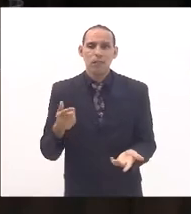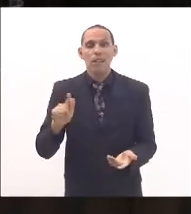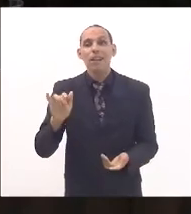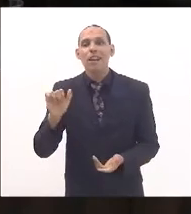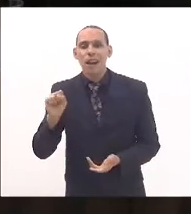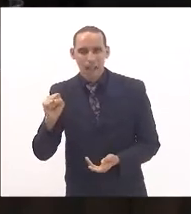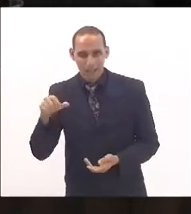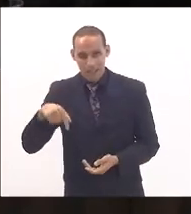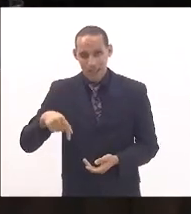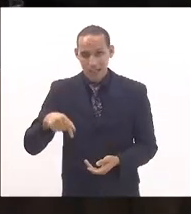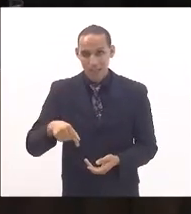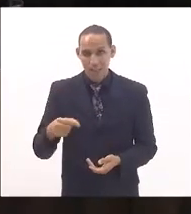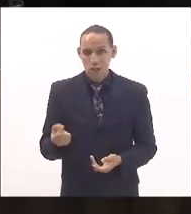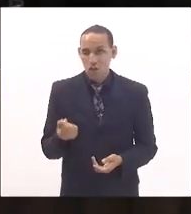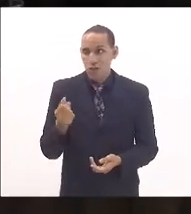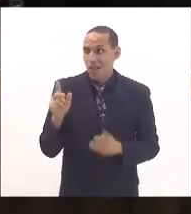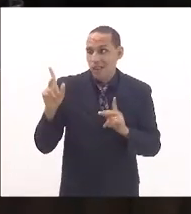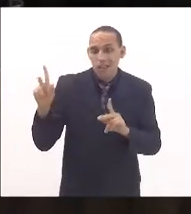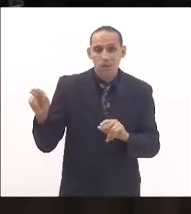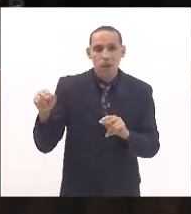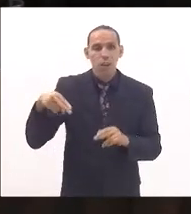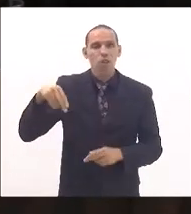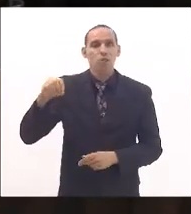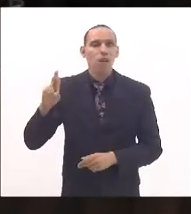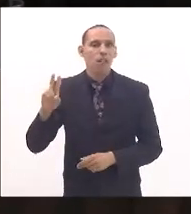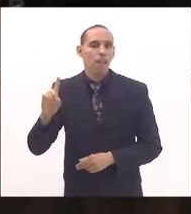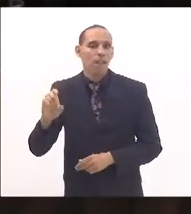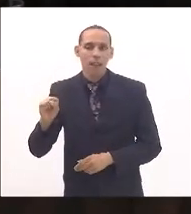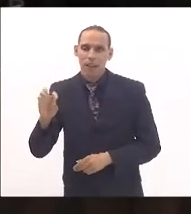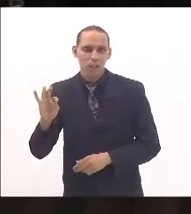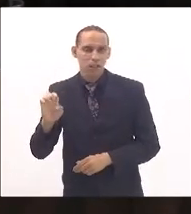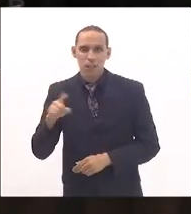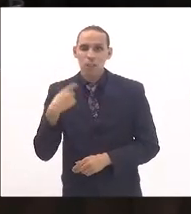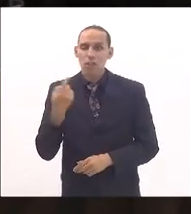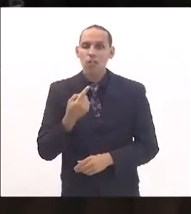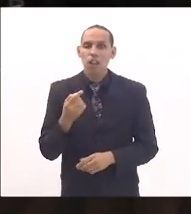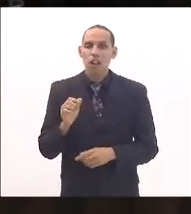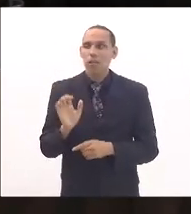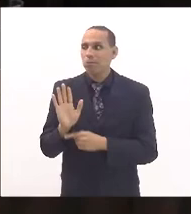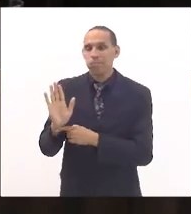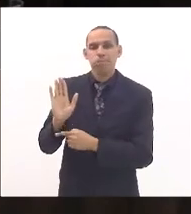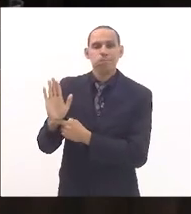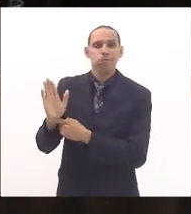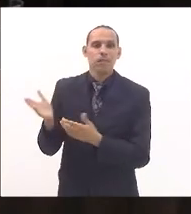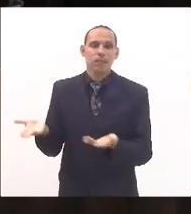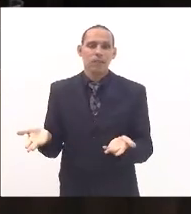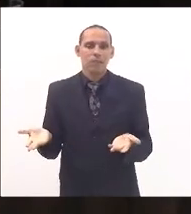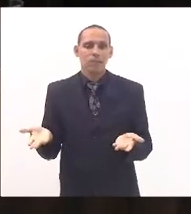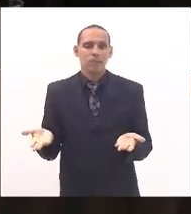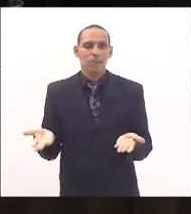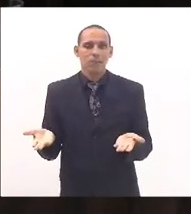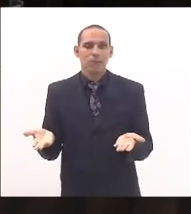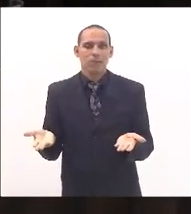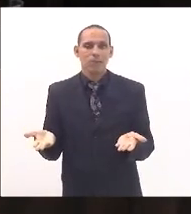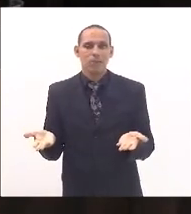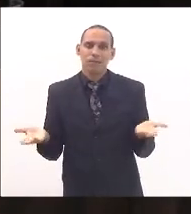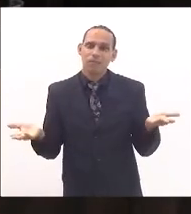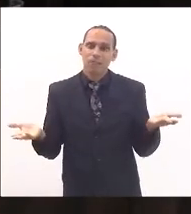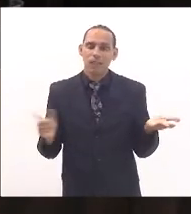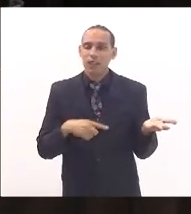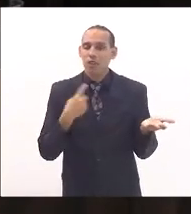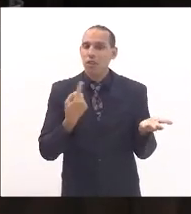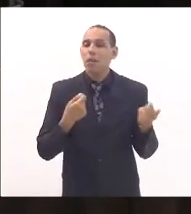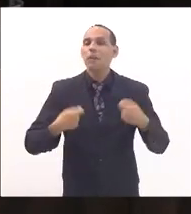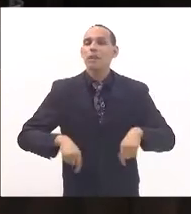do Rio de Janeiro for o mesmo preço do gás lá no Nordeste, é que nós estaríamos subsidiando o Nordeste. Então, a gente